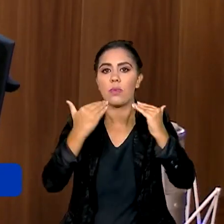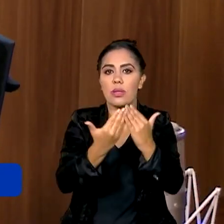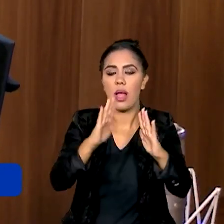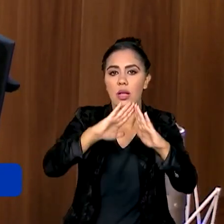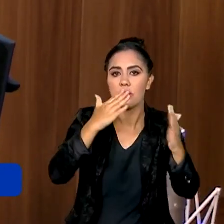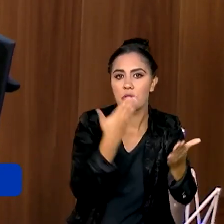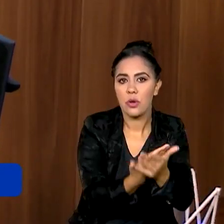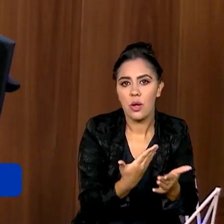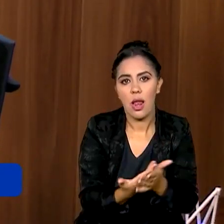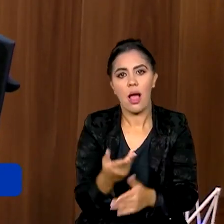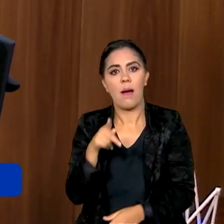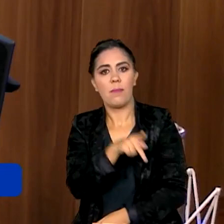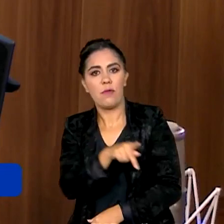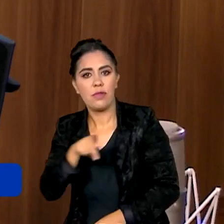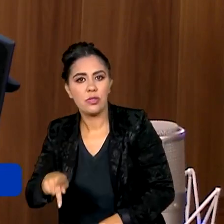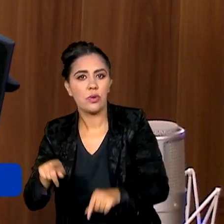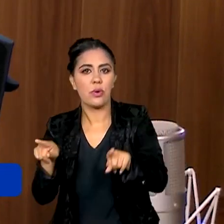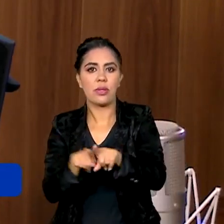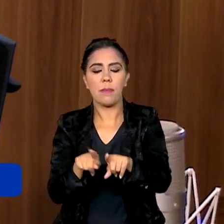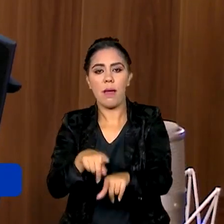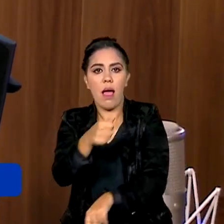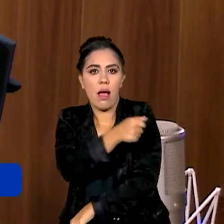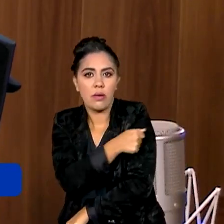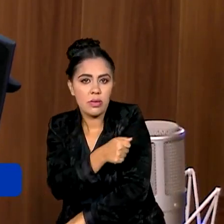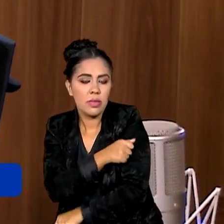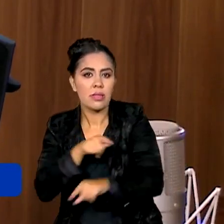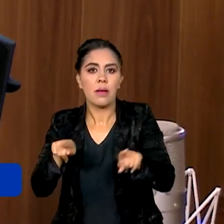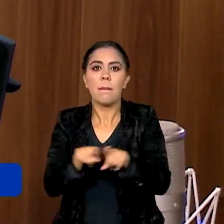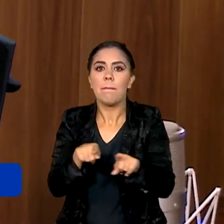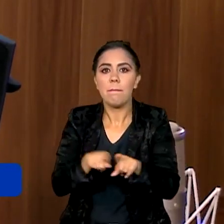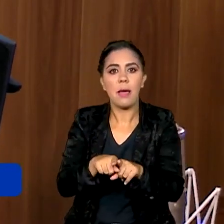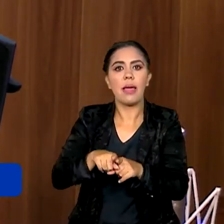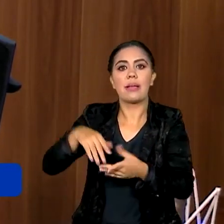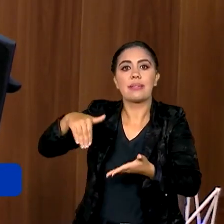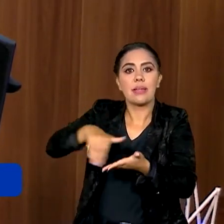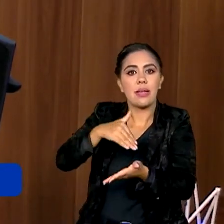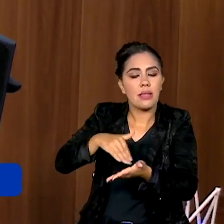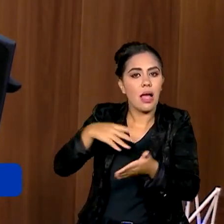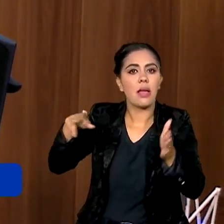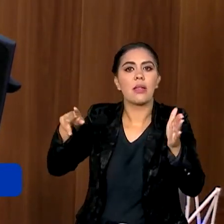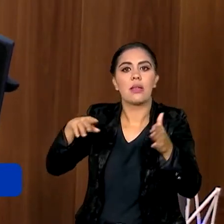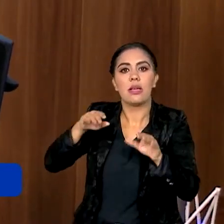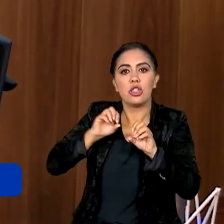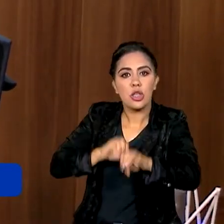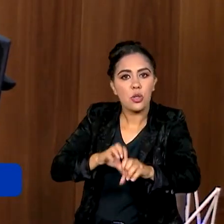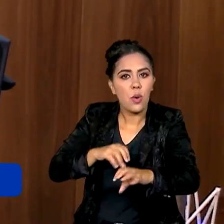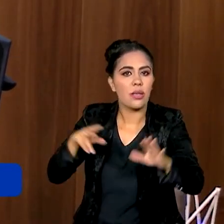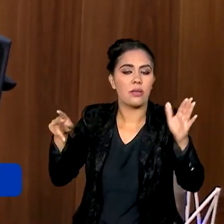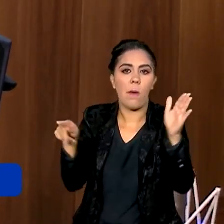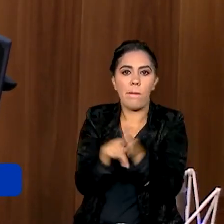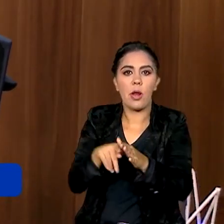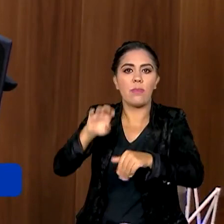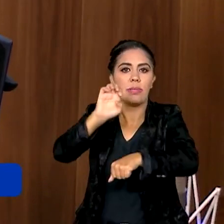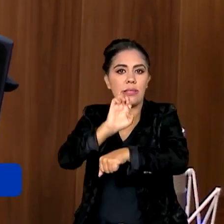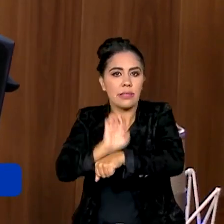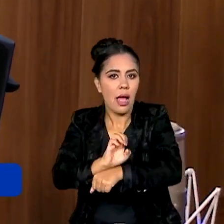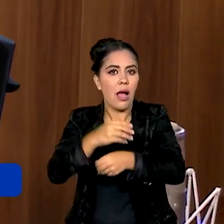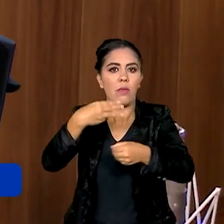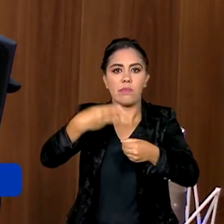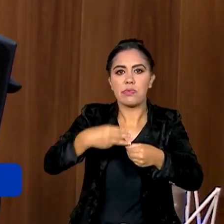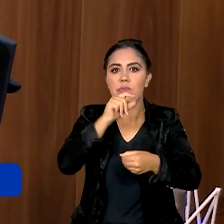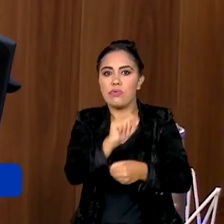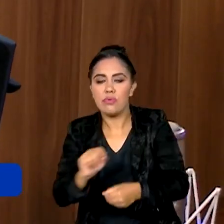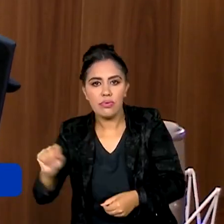com os professores, com os secretários municipais, estaduais. E o ministro Camilo fez isso. Saiu